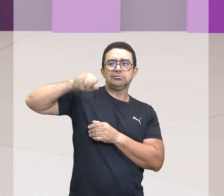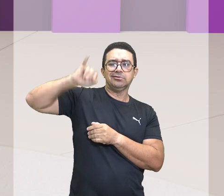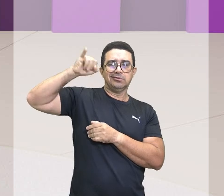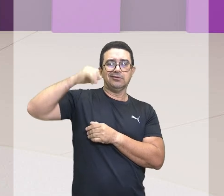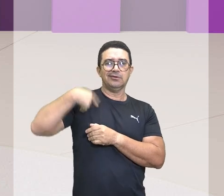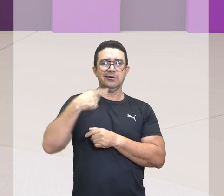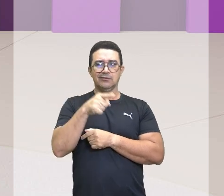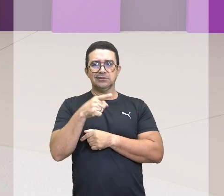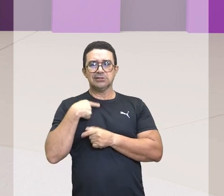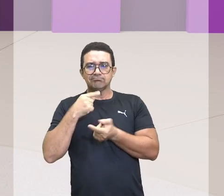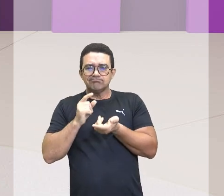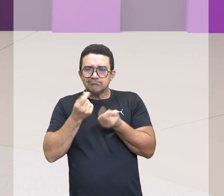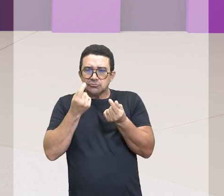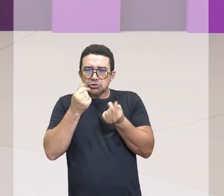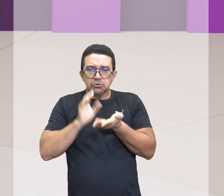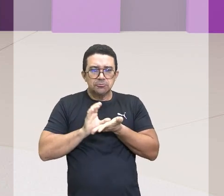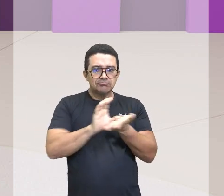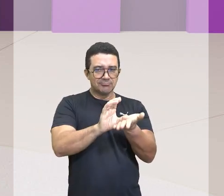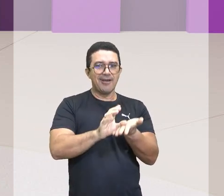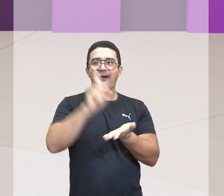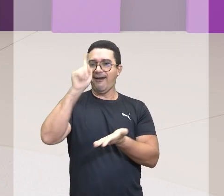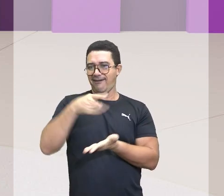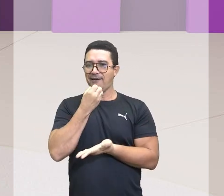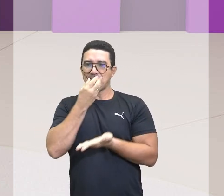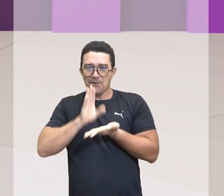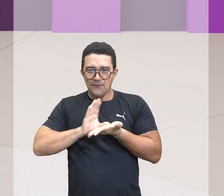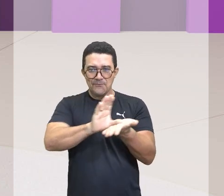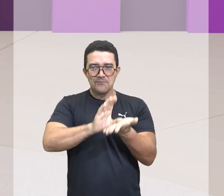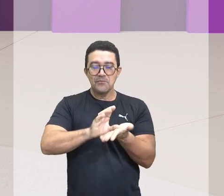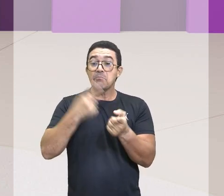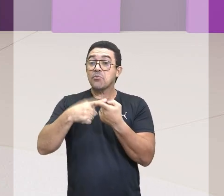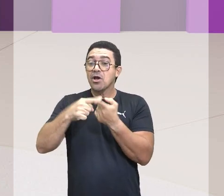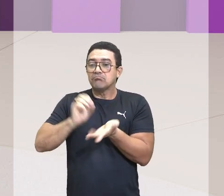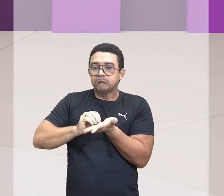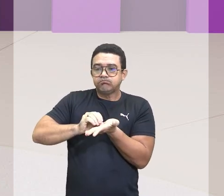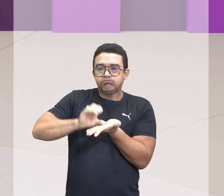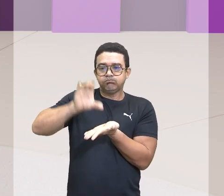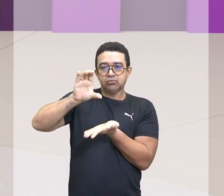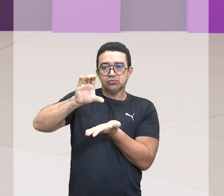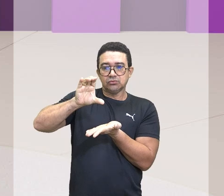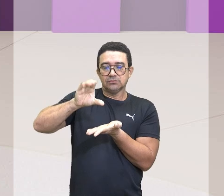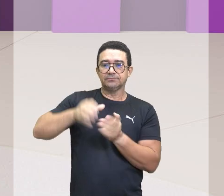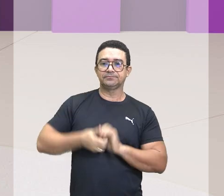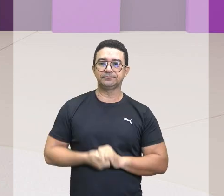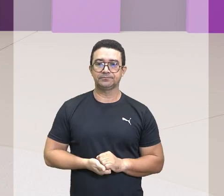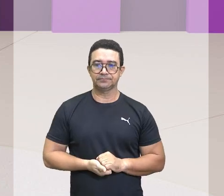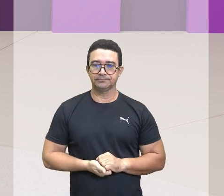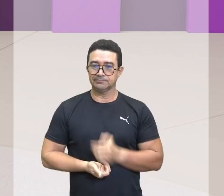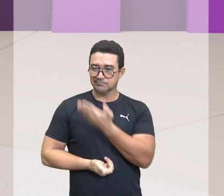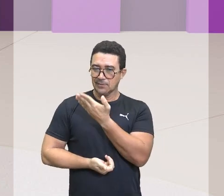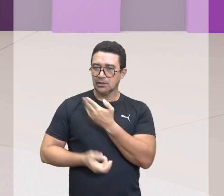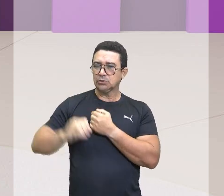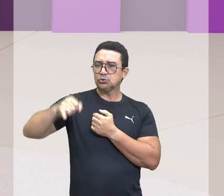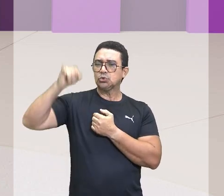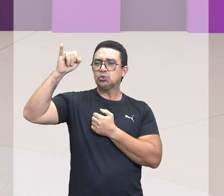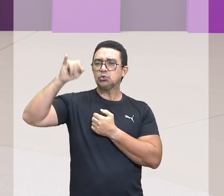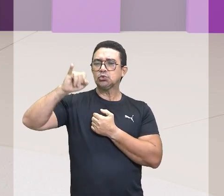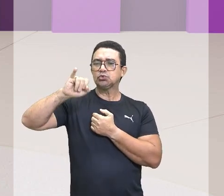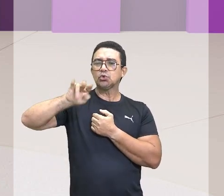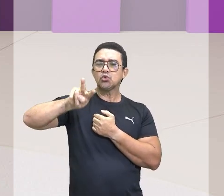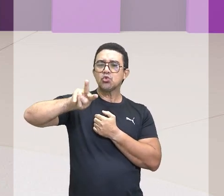você está investindo, isso é muito bom. Então, olhem aí na tela para que a gente possa lembrar. Juros compostos é o que